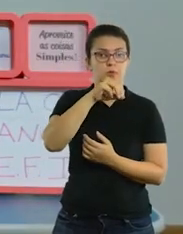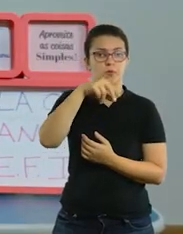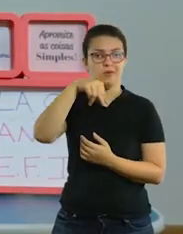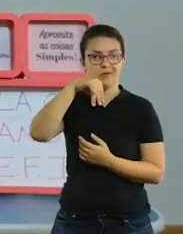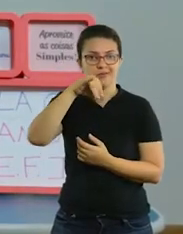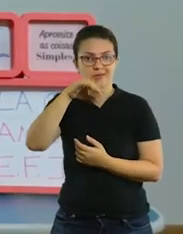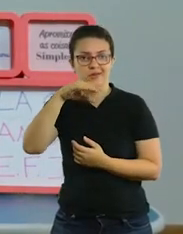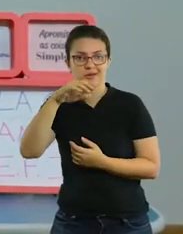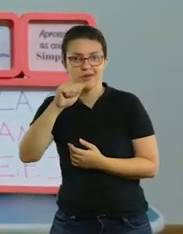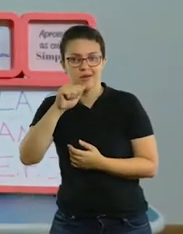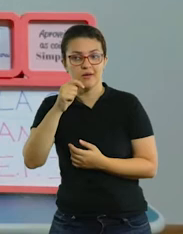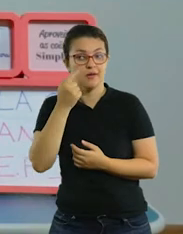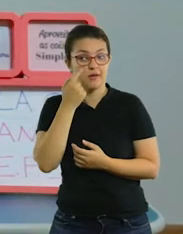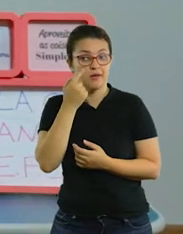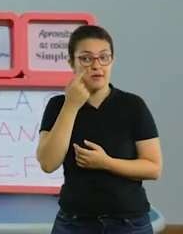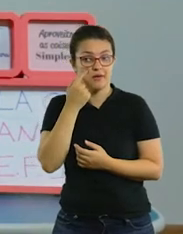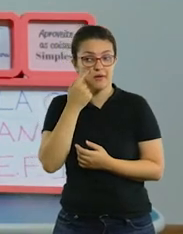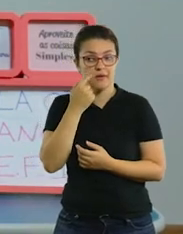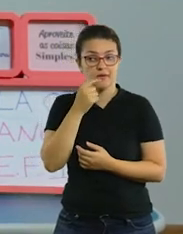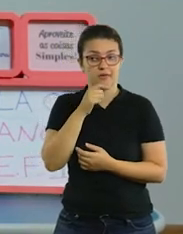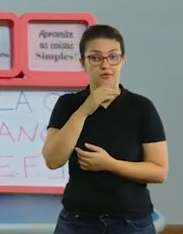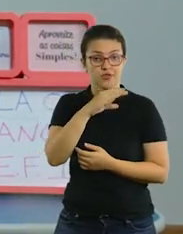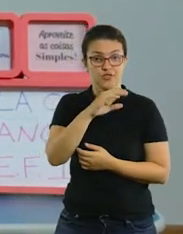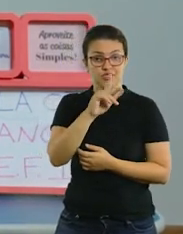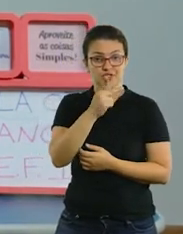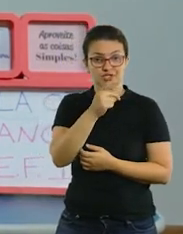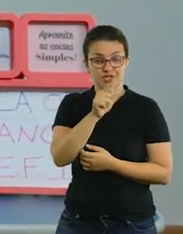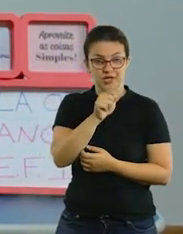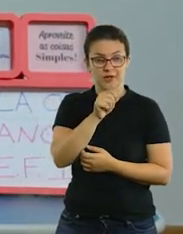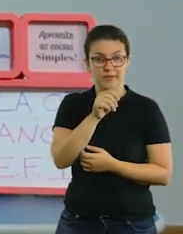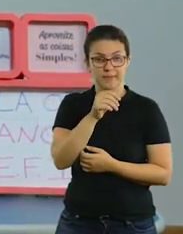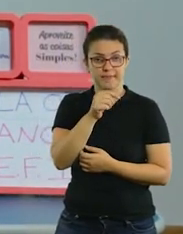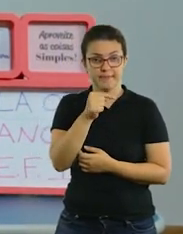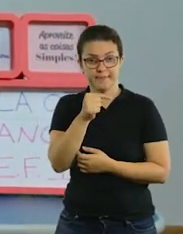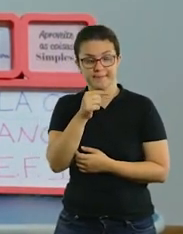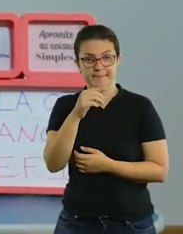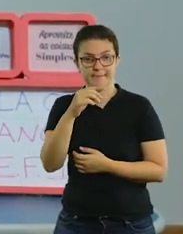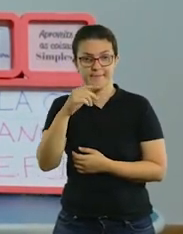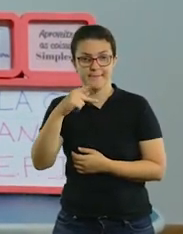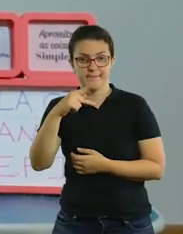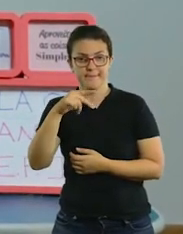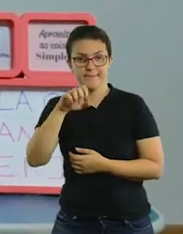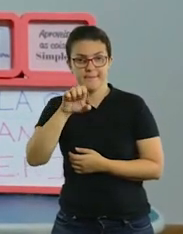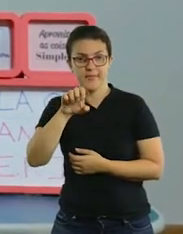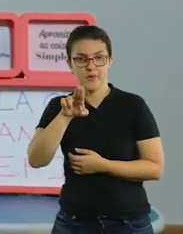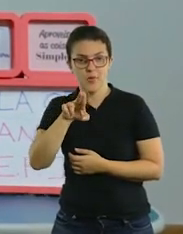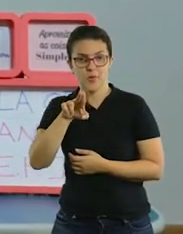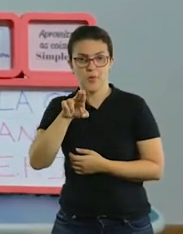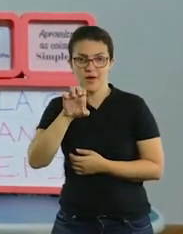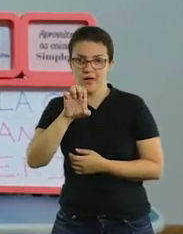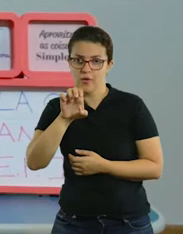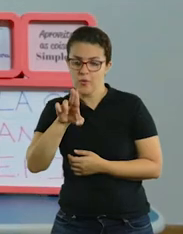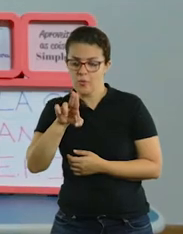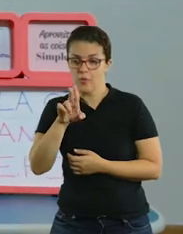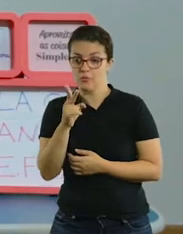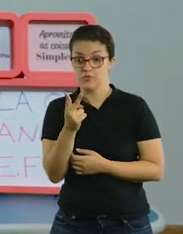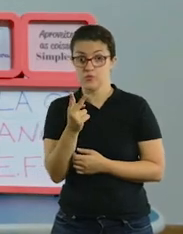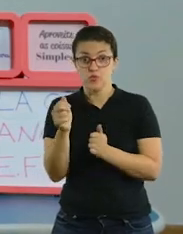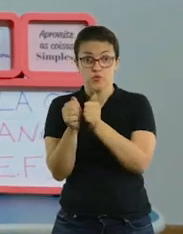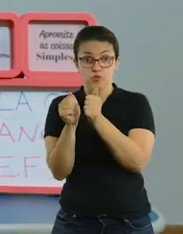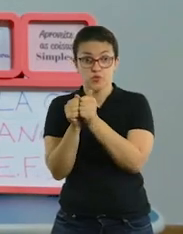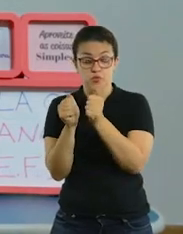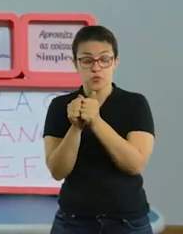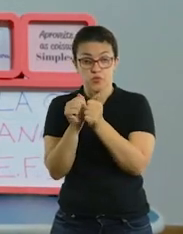chapéu. Vejam que o E e o U estão juntos na separação de sílabas, porque é uma palavra